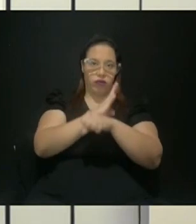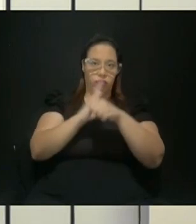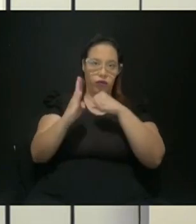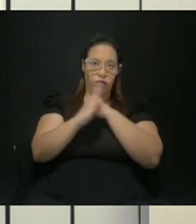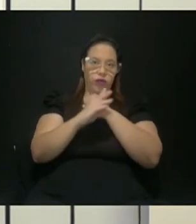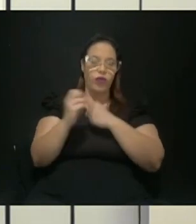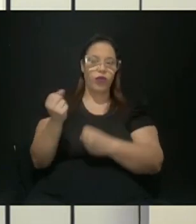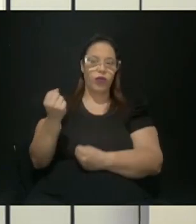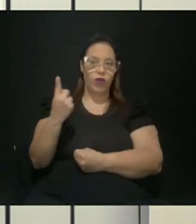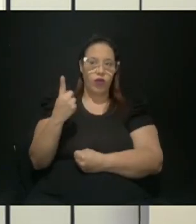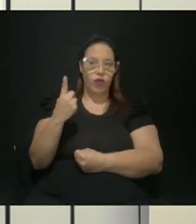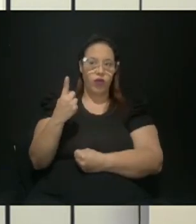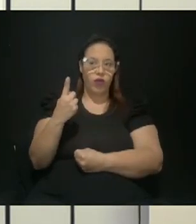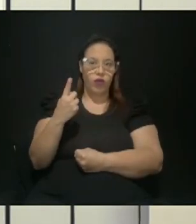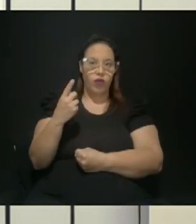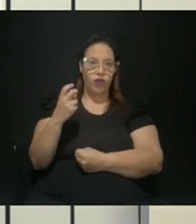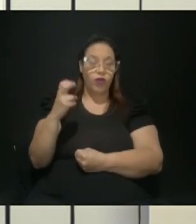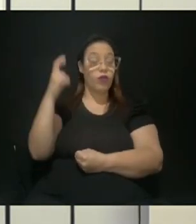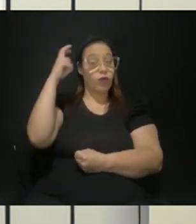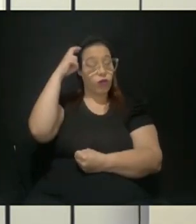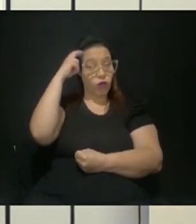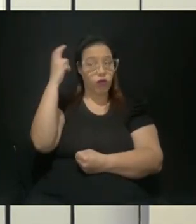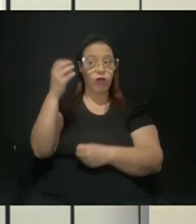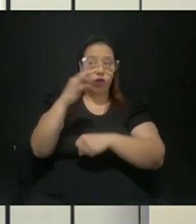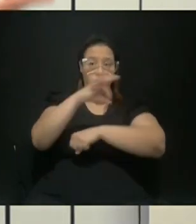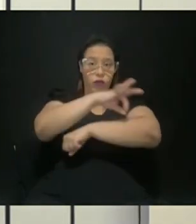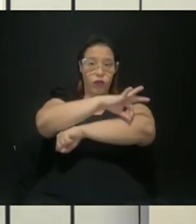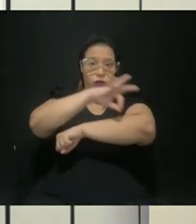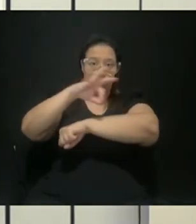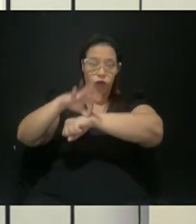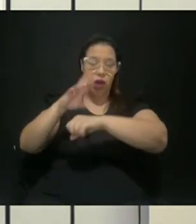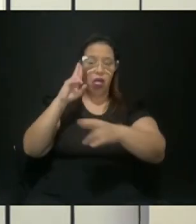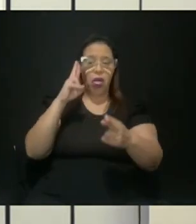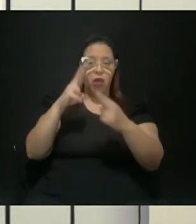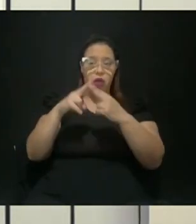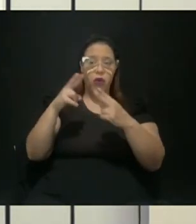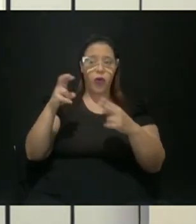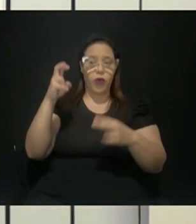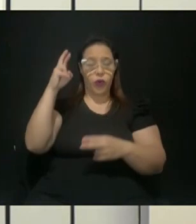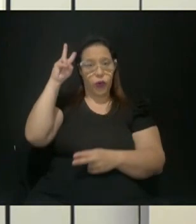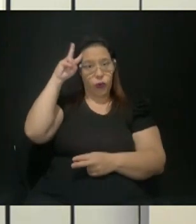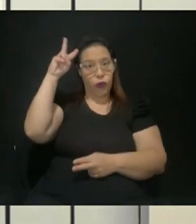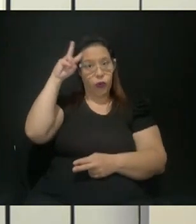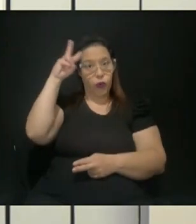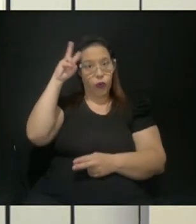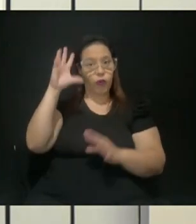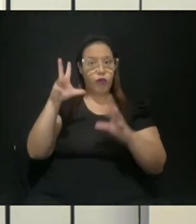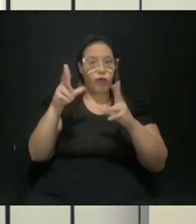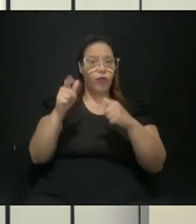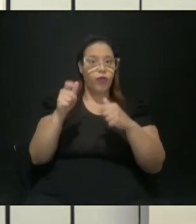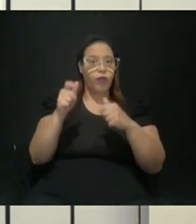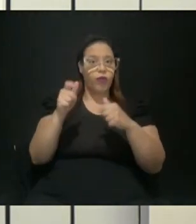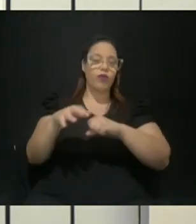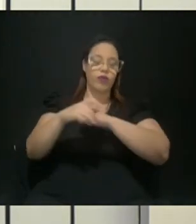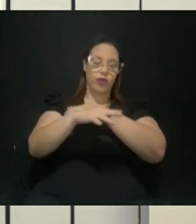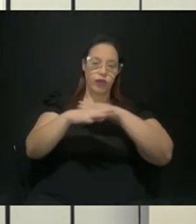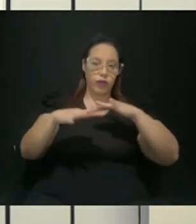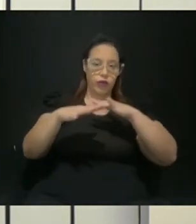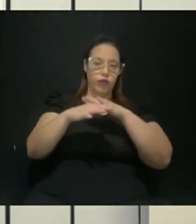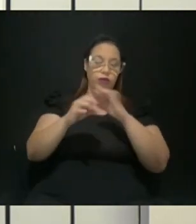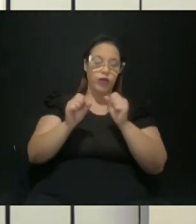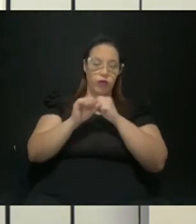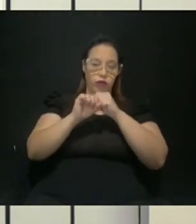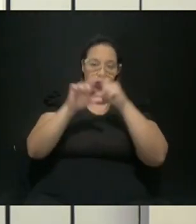acervo arquitetônico da cidade com um real valor histórico, segundo diversos urbanistas de destaque, e